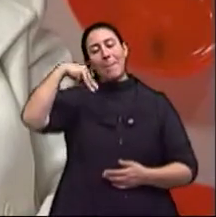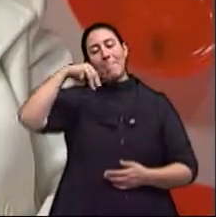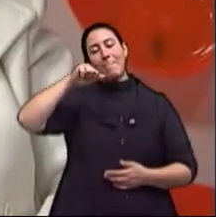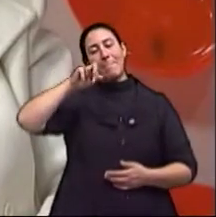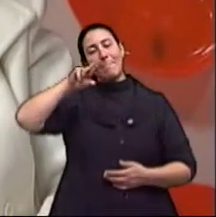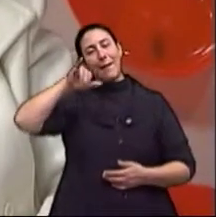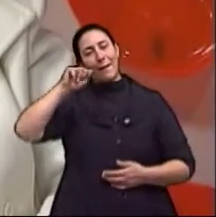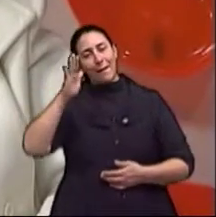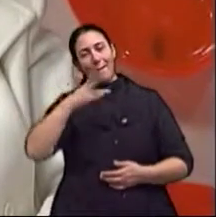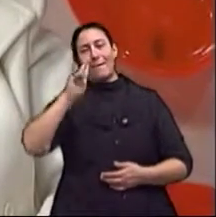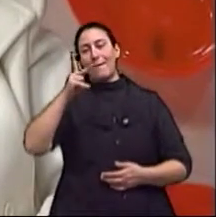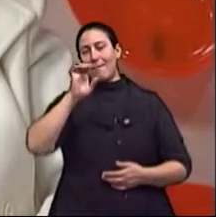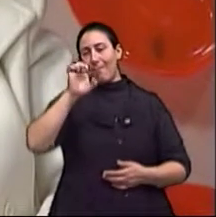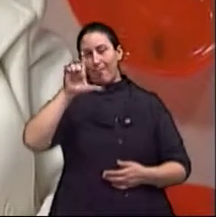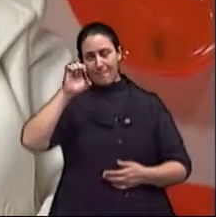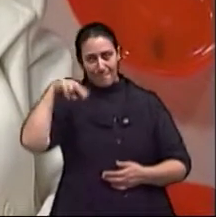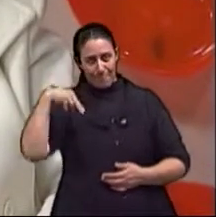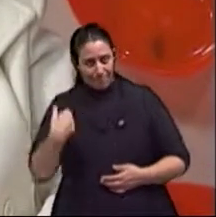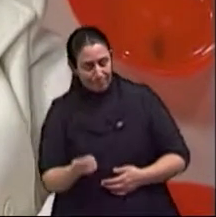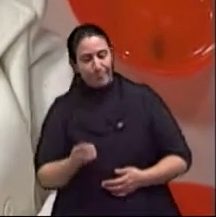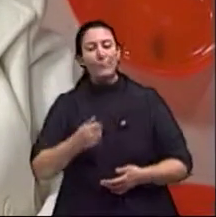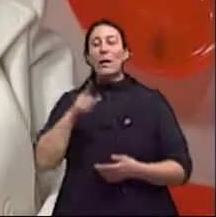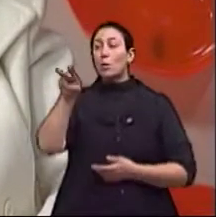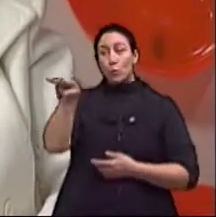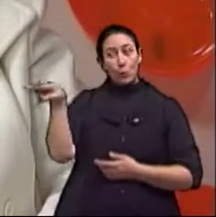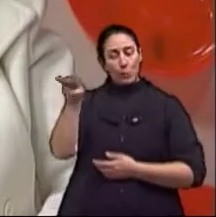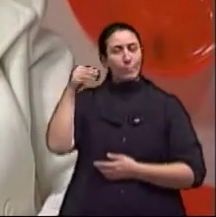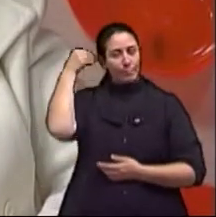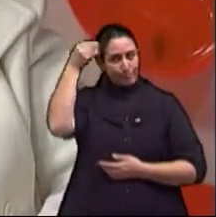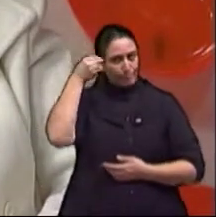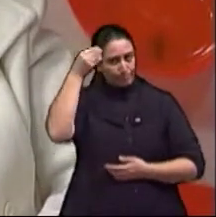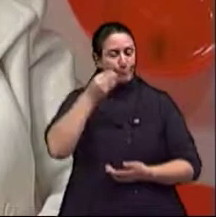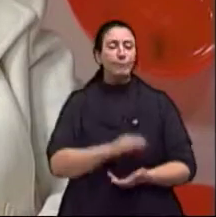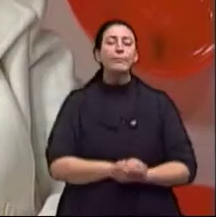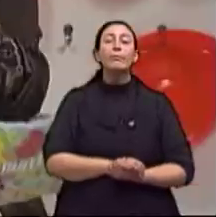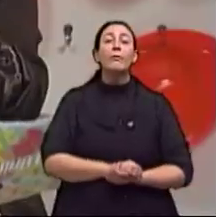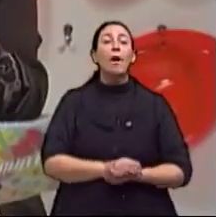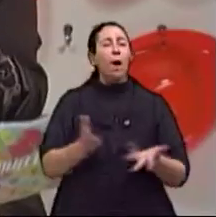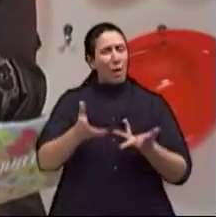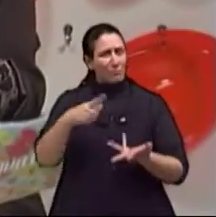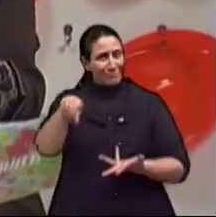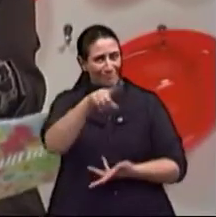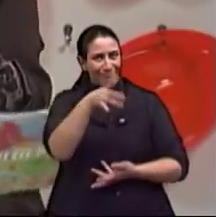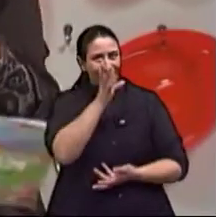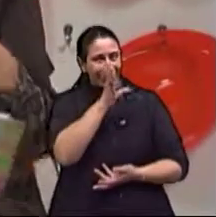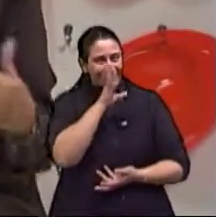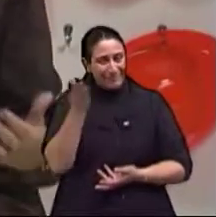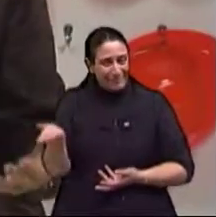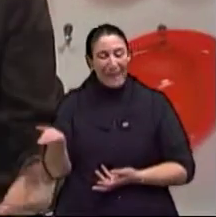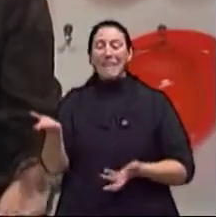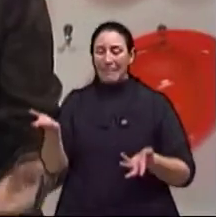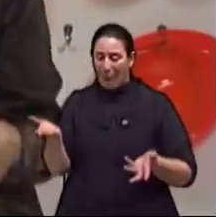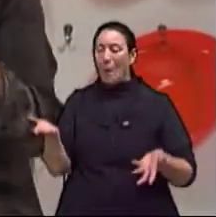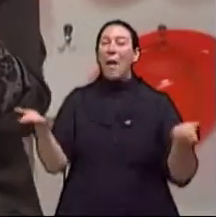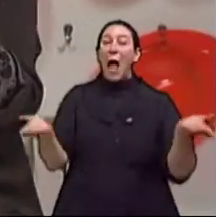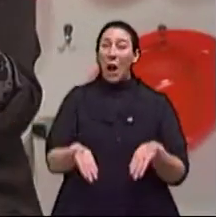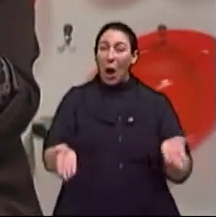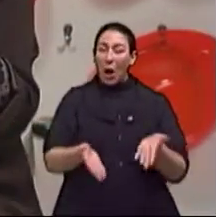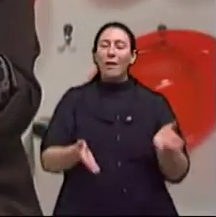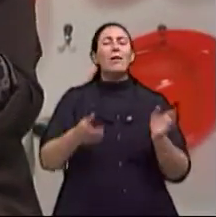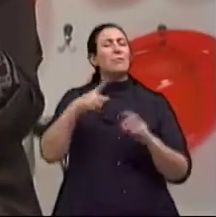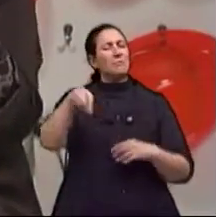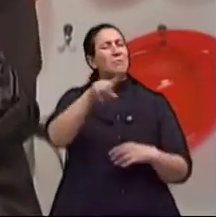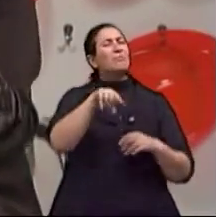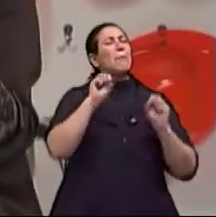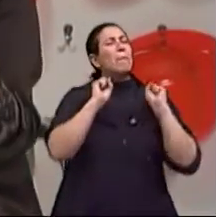clã clínica de atendimento adulto maduro a psicóloga Helena Balbinot estão gostando da nossa conversa né Pois é gente tá trazendo a